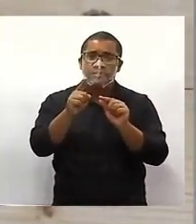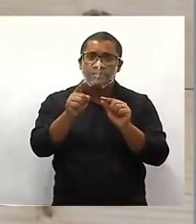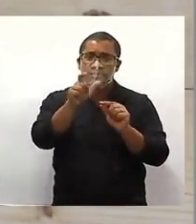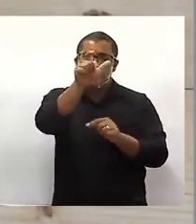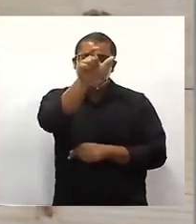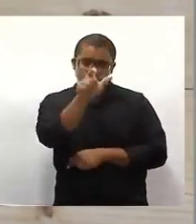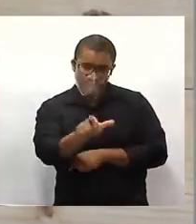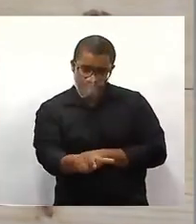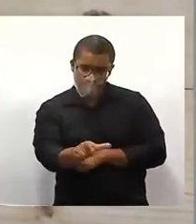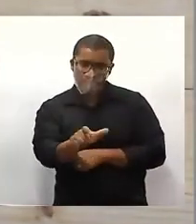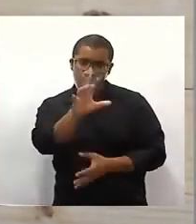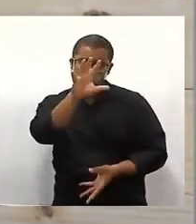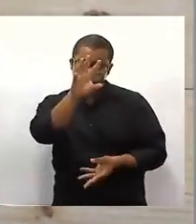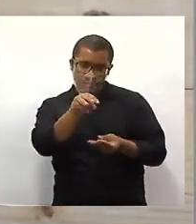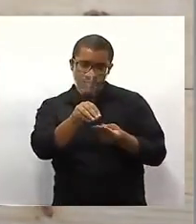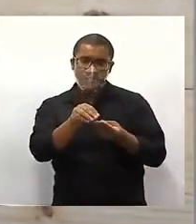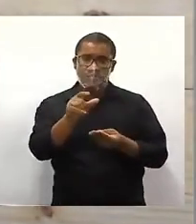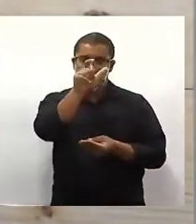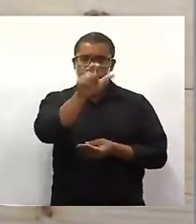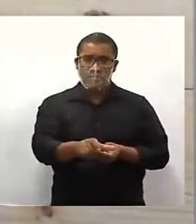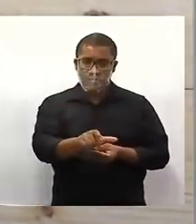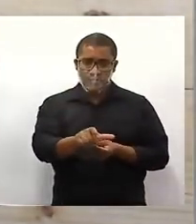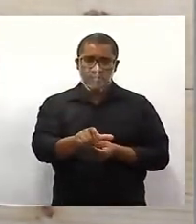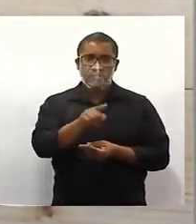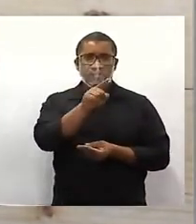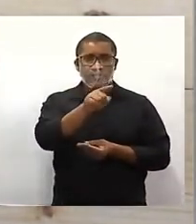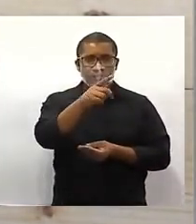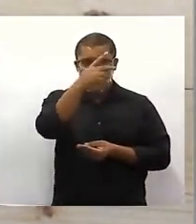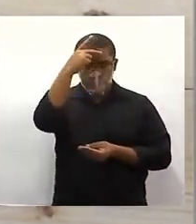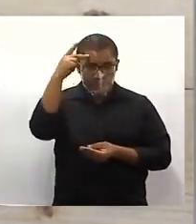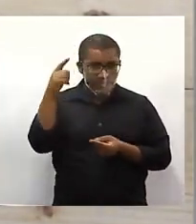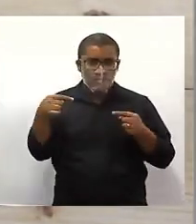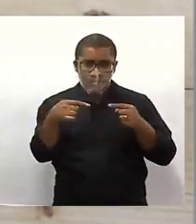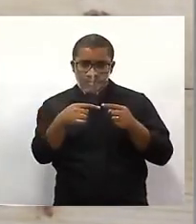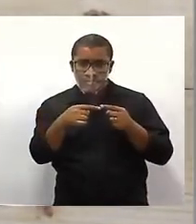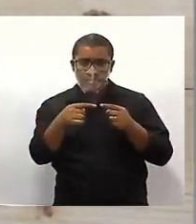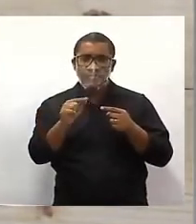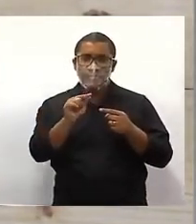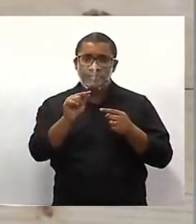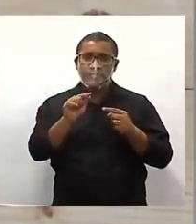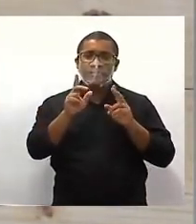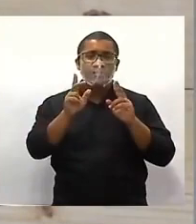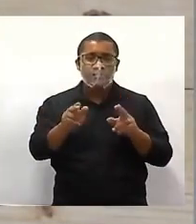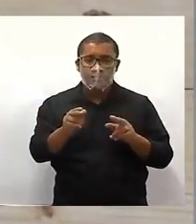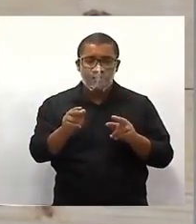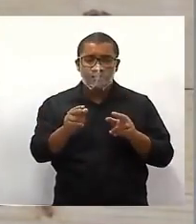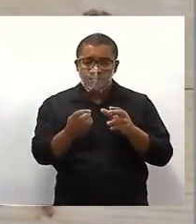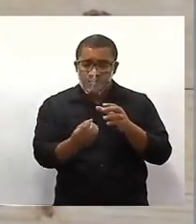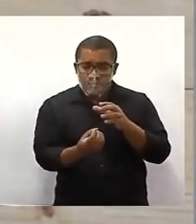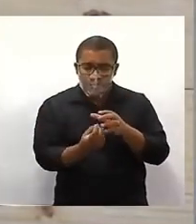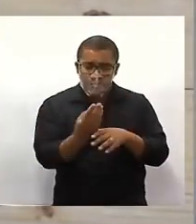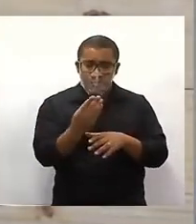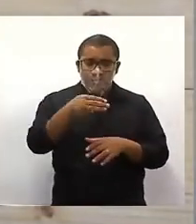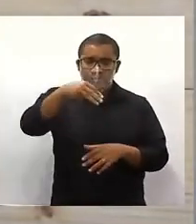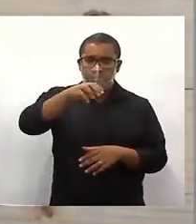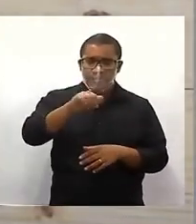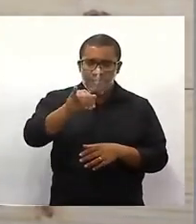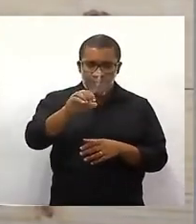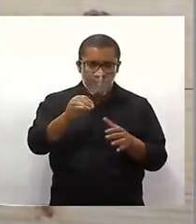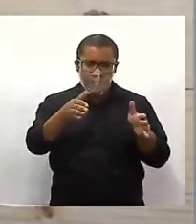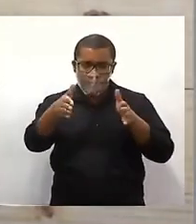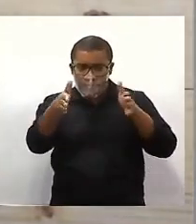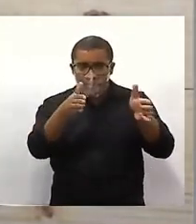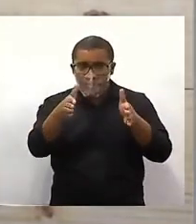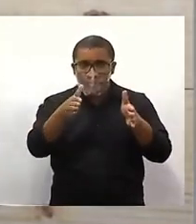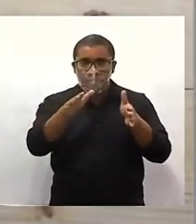cidadão. Ou seja, o homem é fruto do meio. Nós tivemos aí duas escolas geográficas que